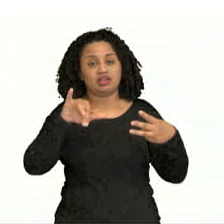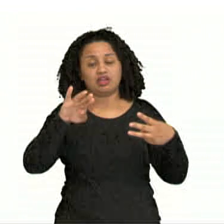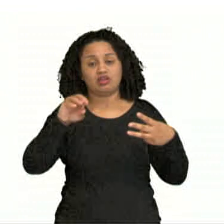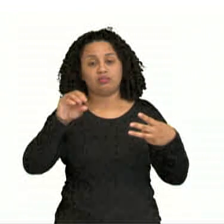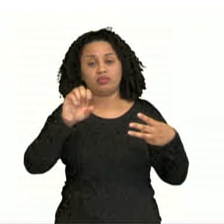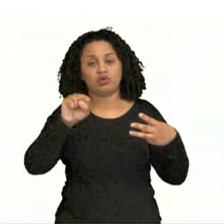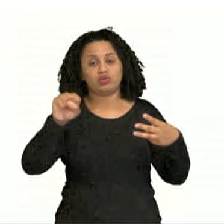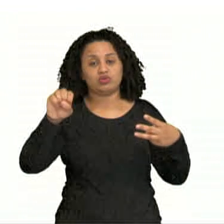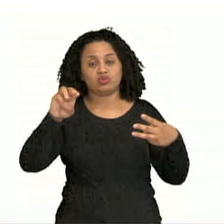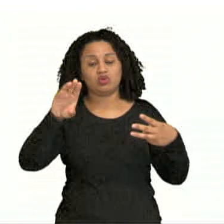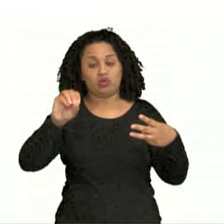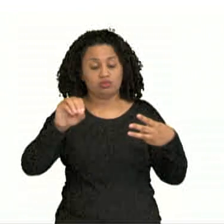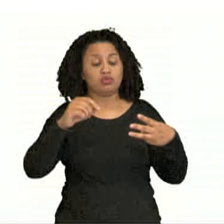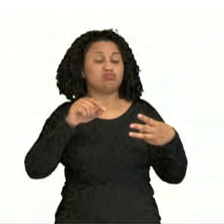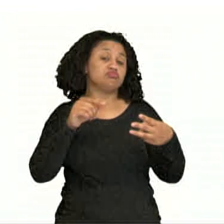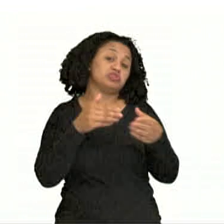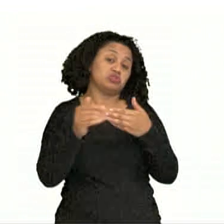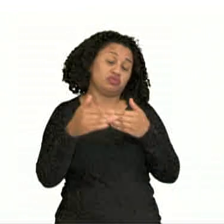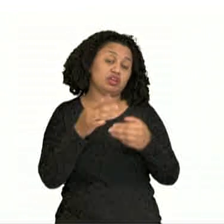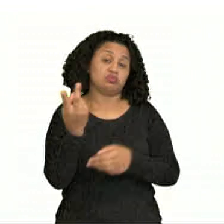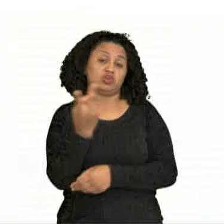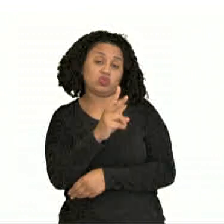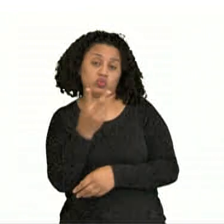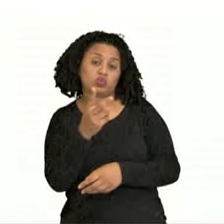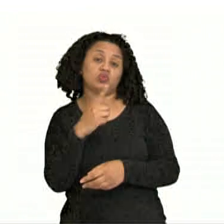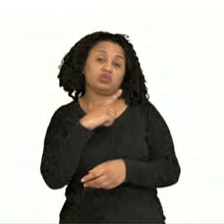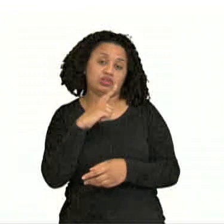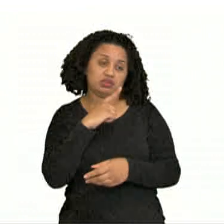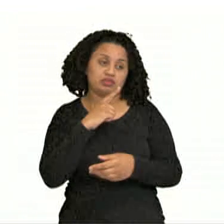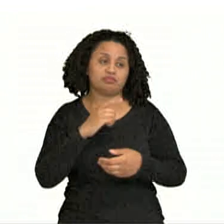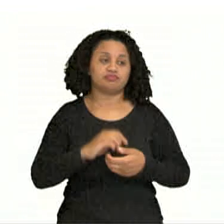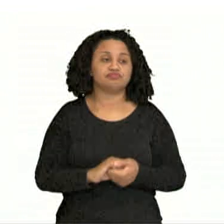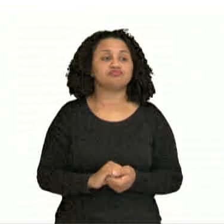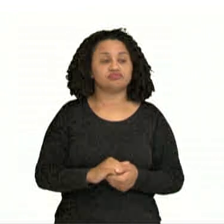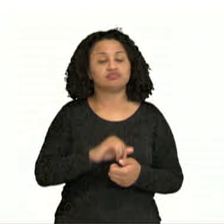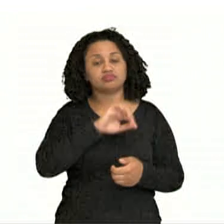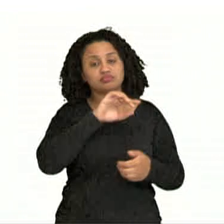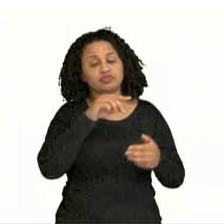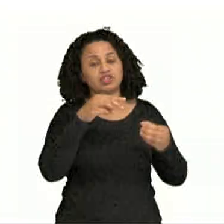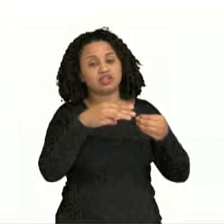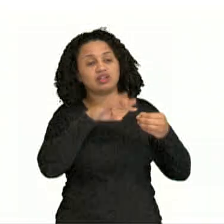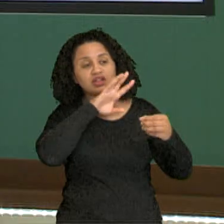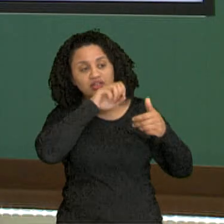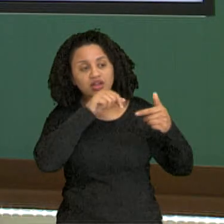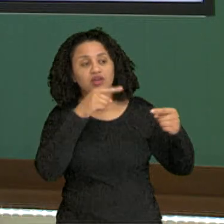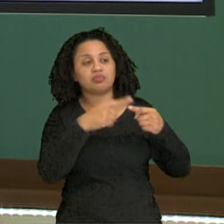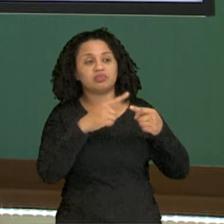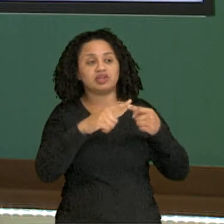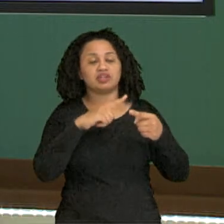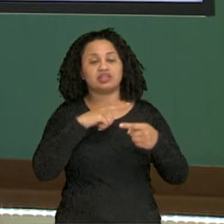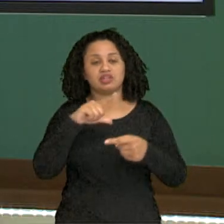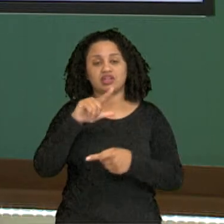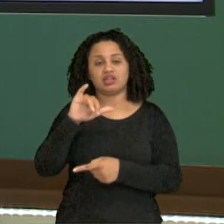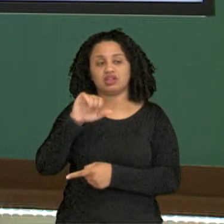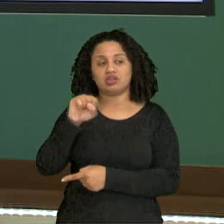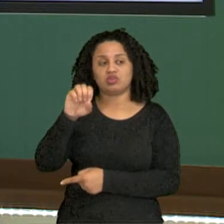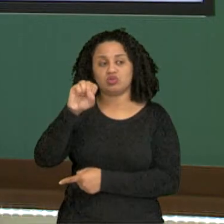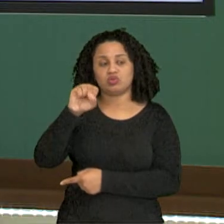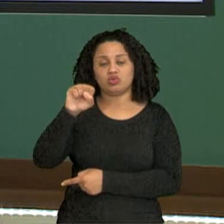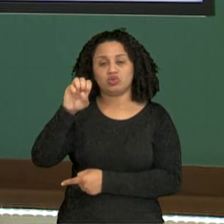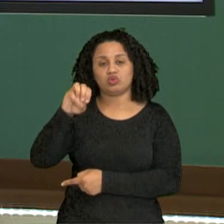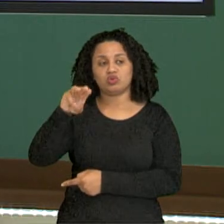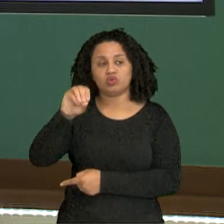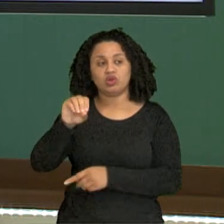porque tanto animal quanto vegetal apresentam. Então a célula é animal devido à presença de lisossomos e ausência